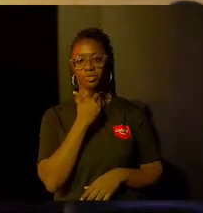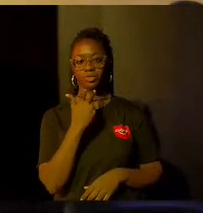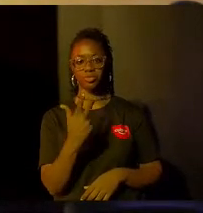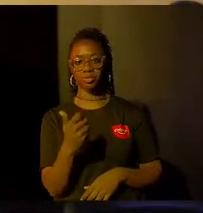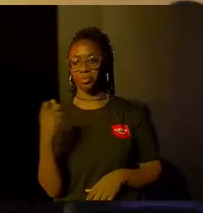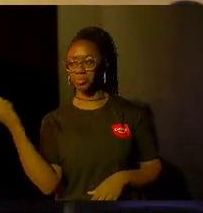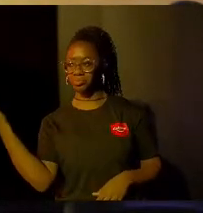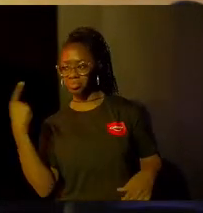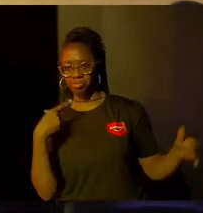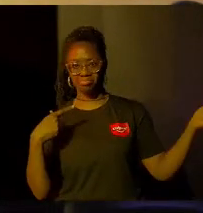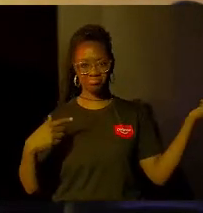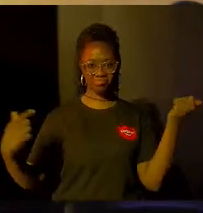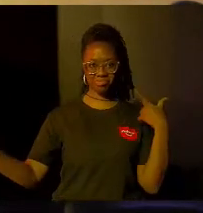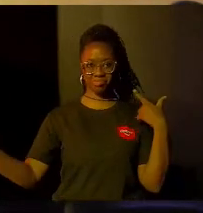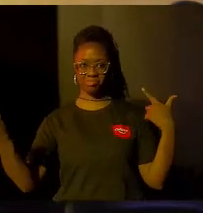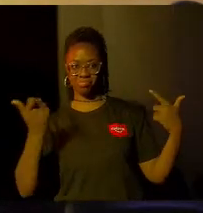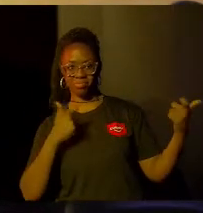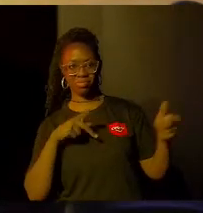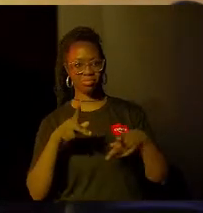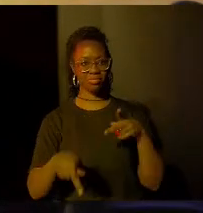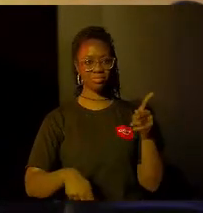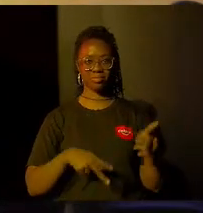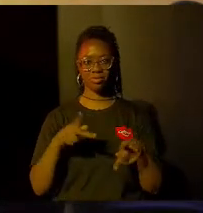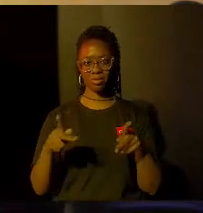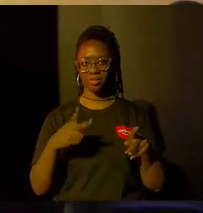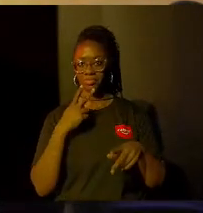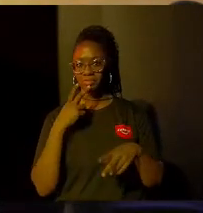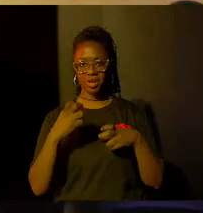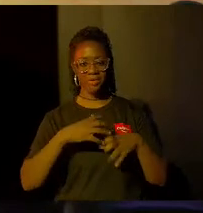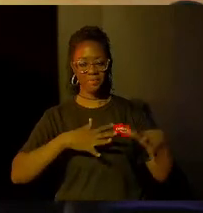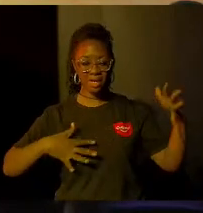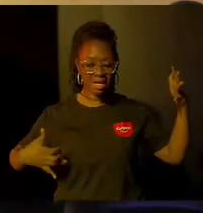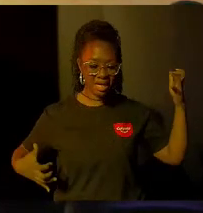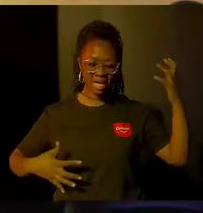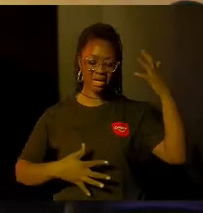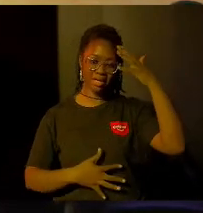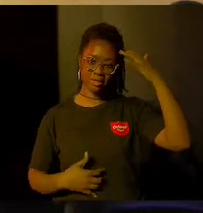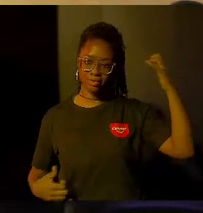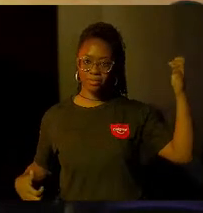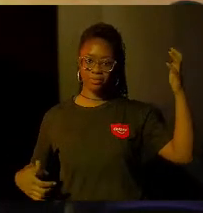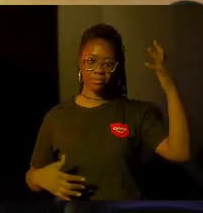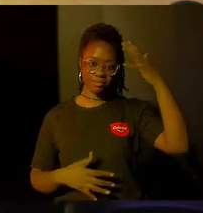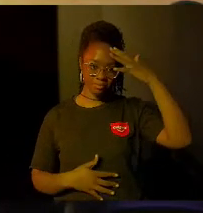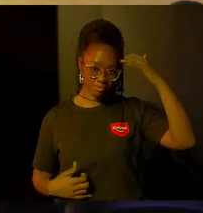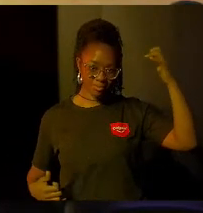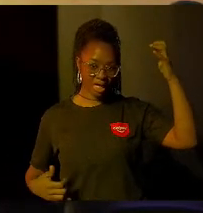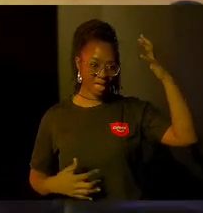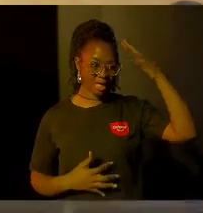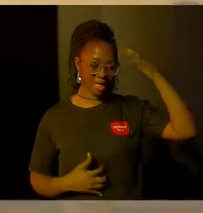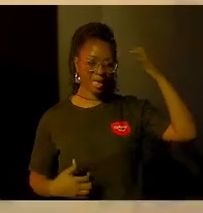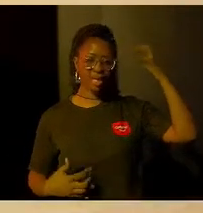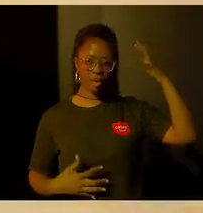os insultos como se de uma massa popular aos gritos de macacos macacos